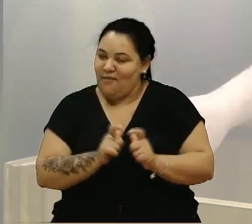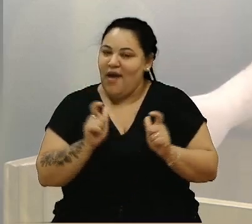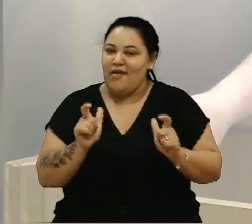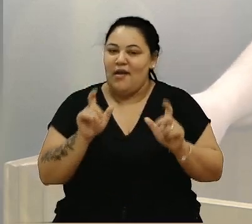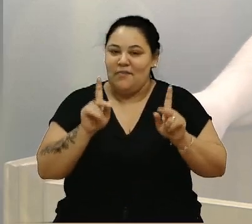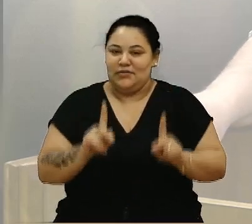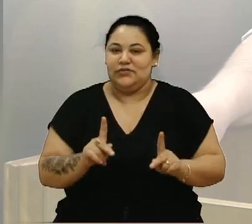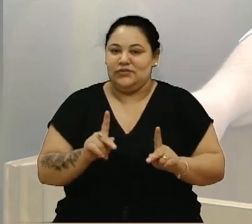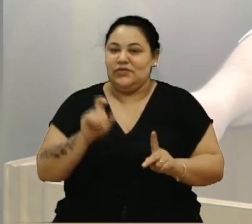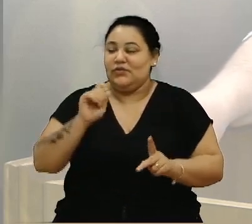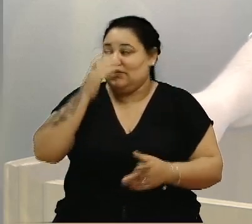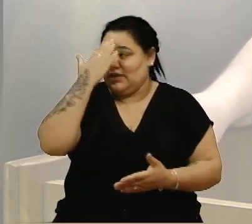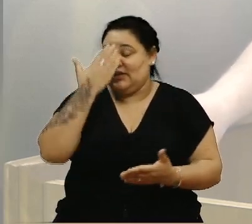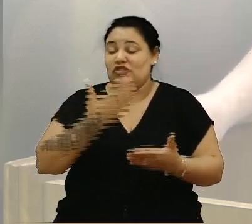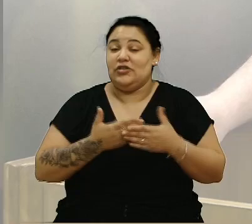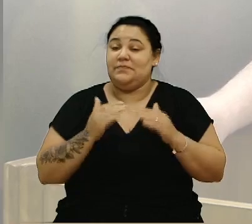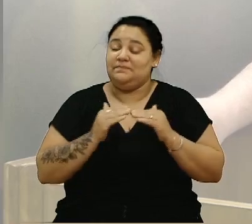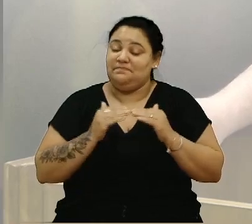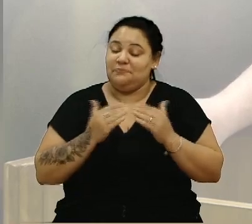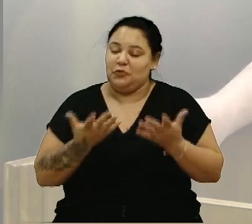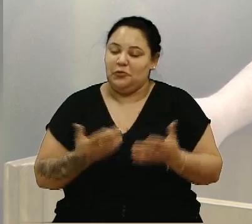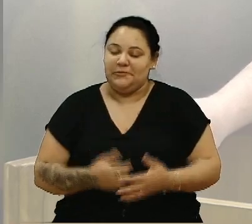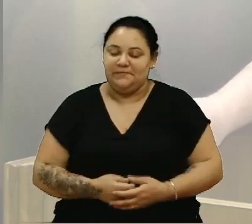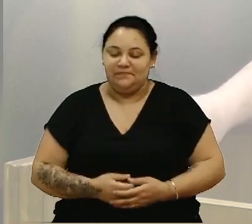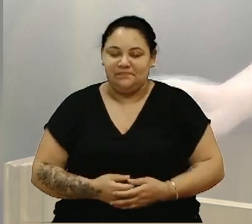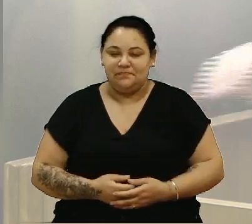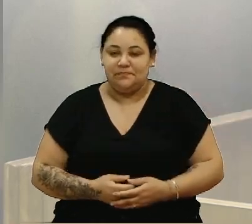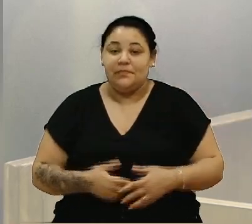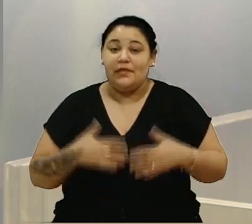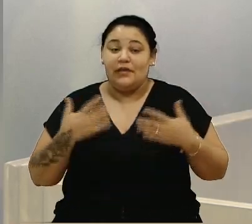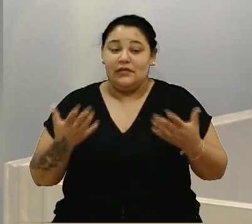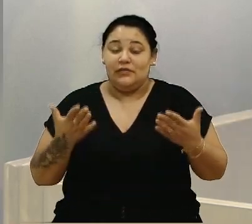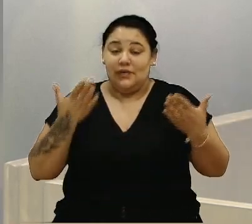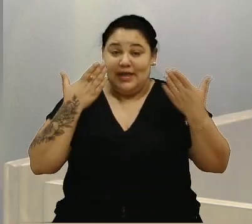votam naquilo que mais se identificam. Então, a